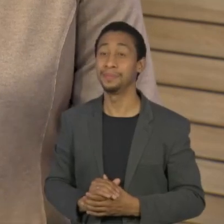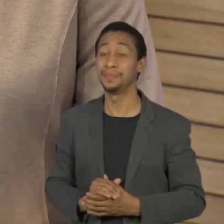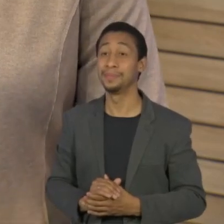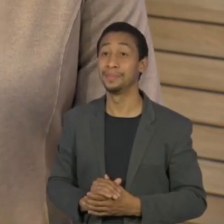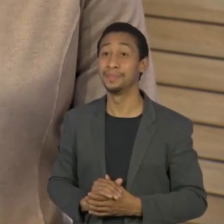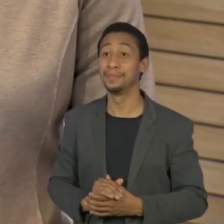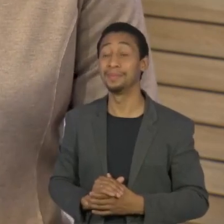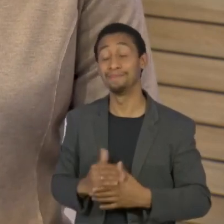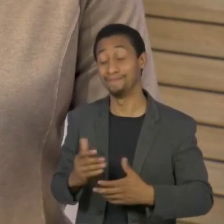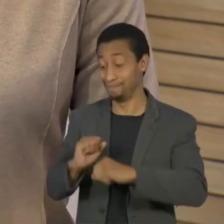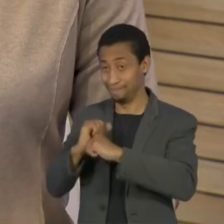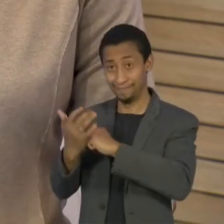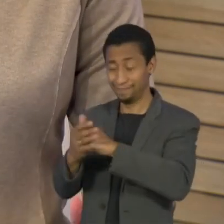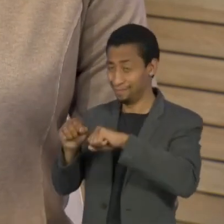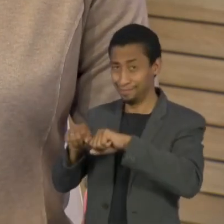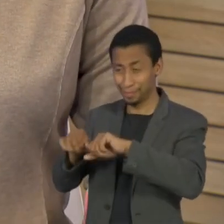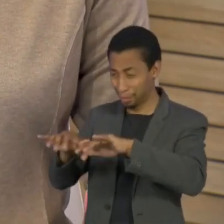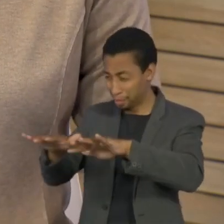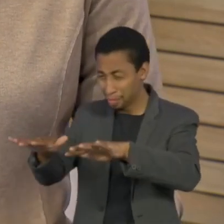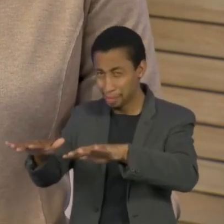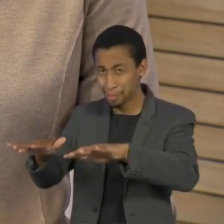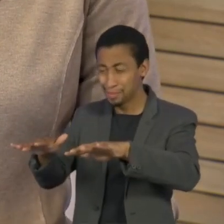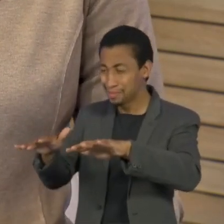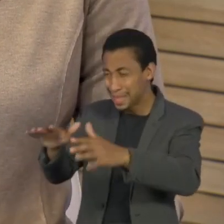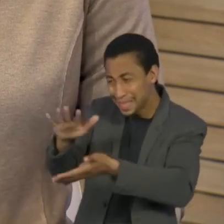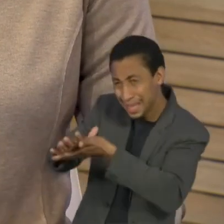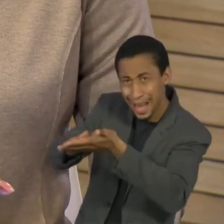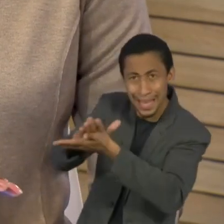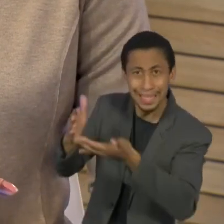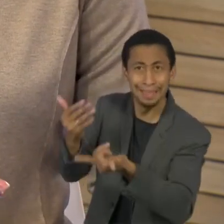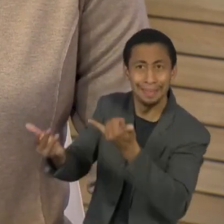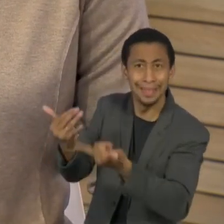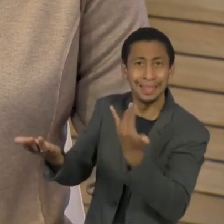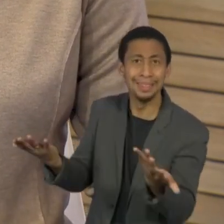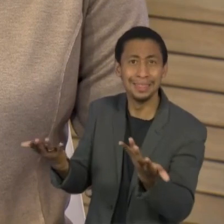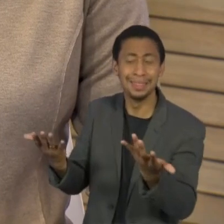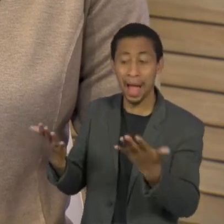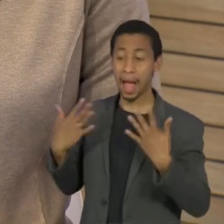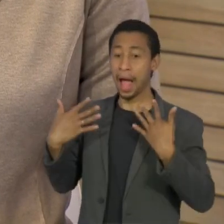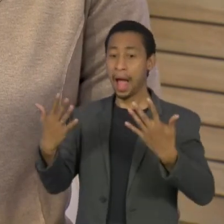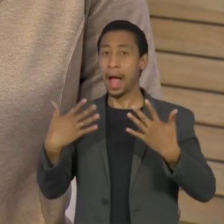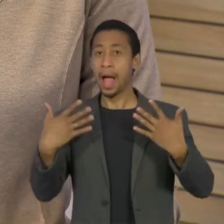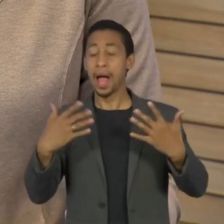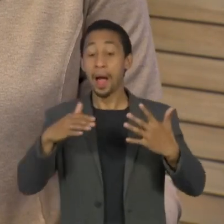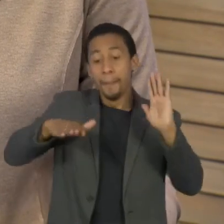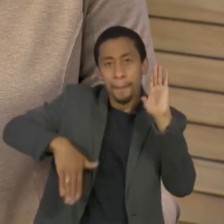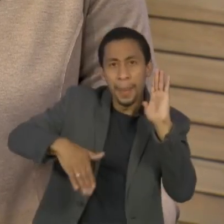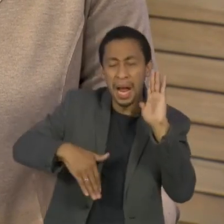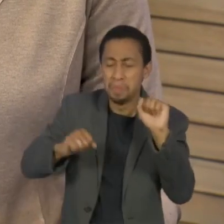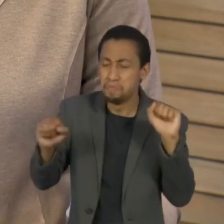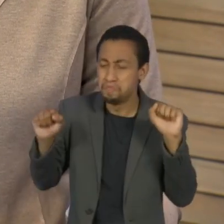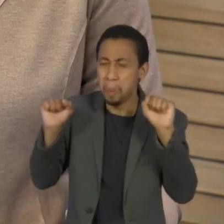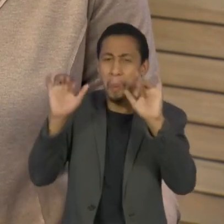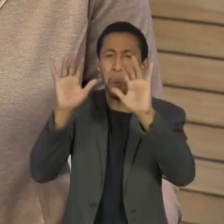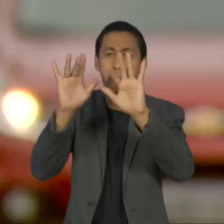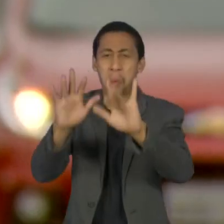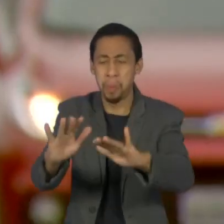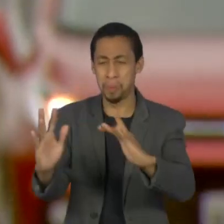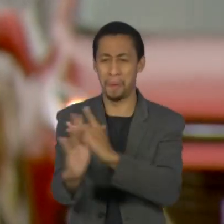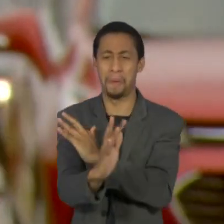se não houvesse pandemia e como se fosse verão, as praias ficaram lotadas nesse final de semana de feriado